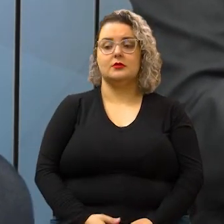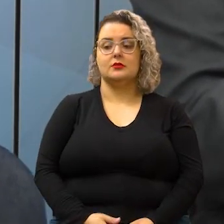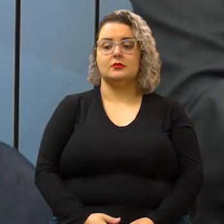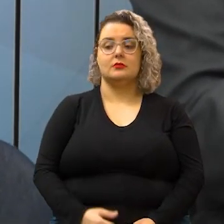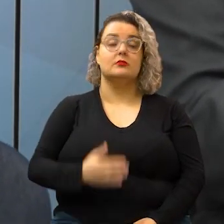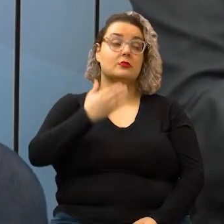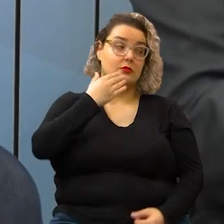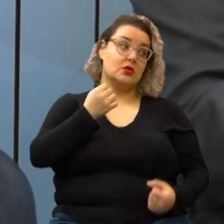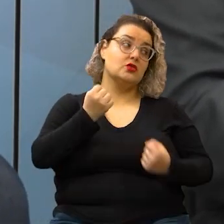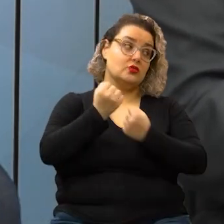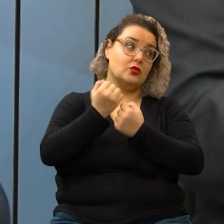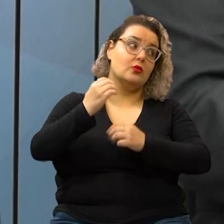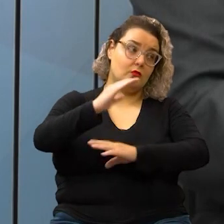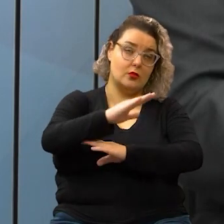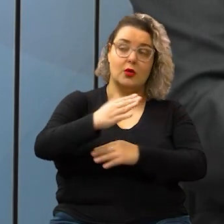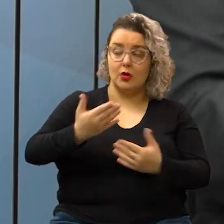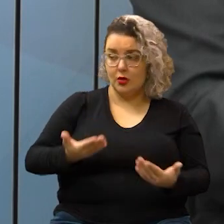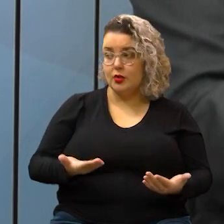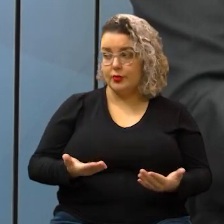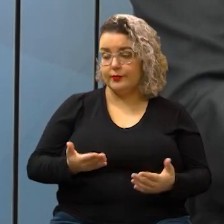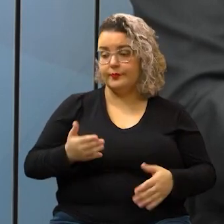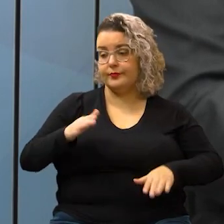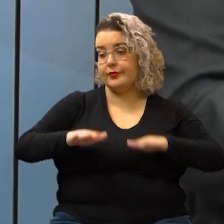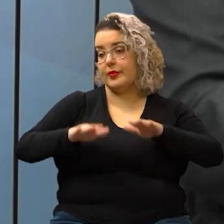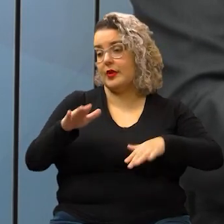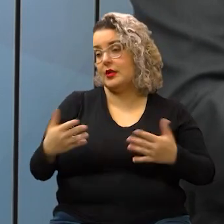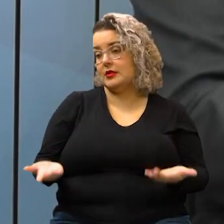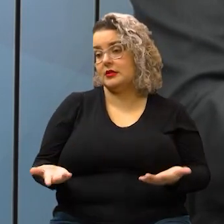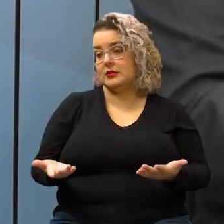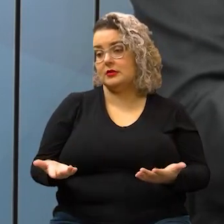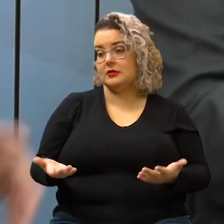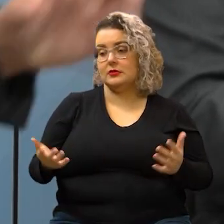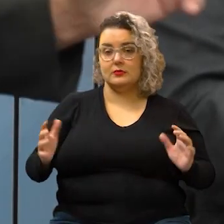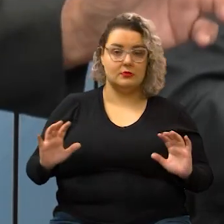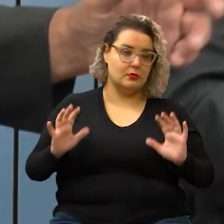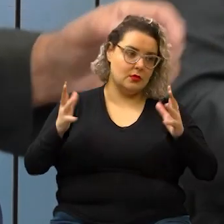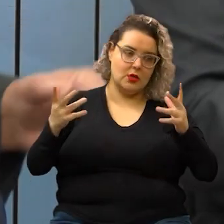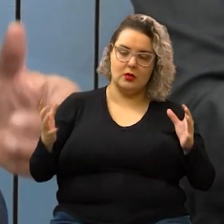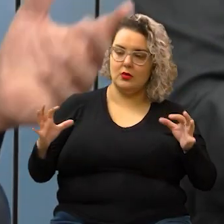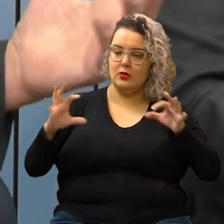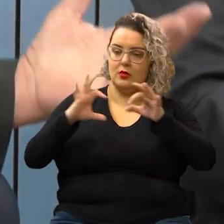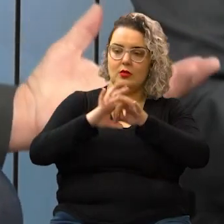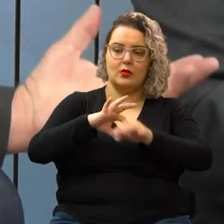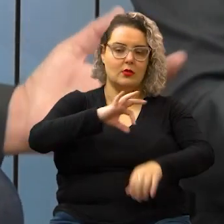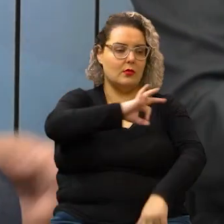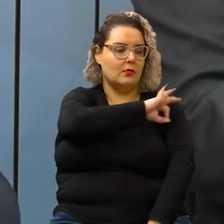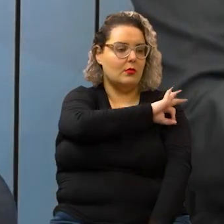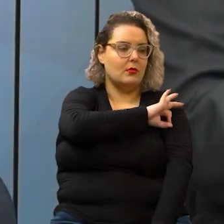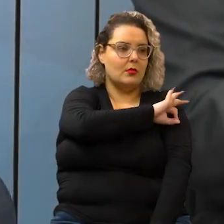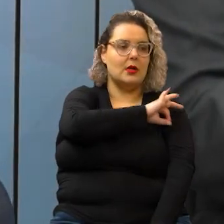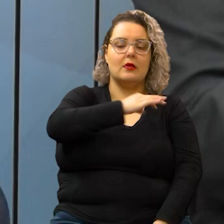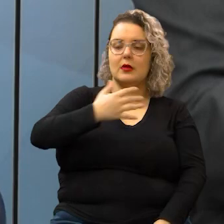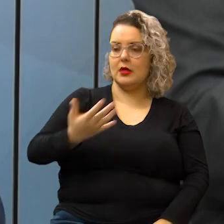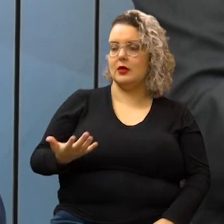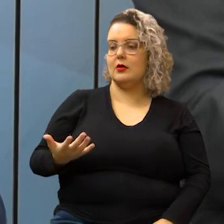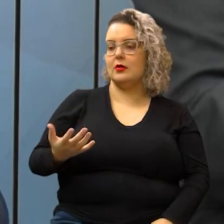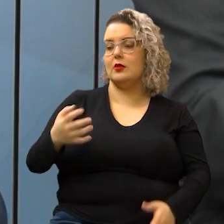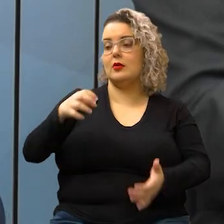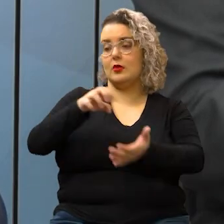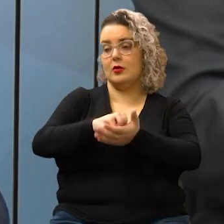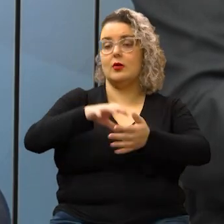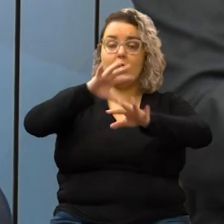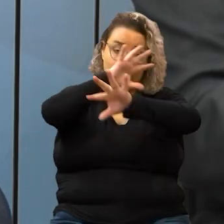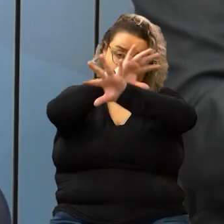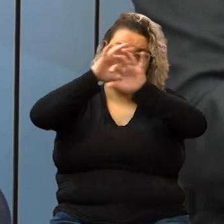pedindo um apoio da Câmara no sentido de talvez até celebrar um convênio entre a Prefeitura e o órgão do